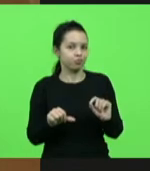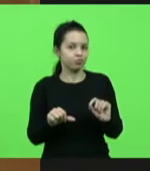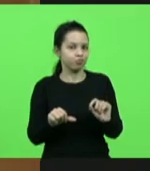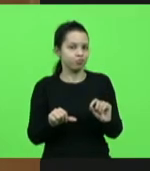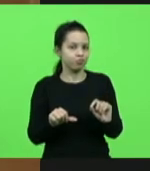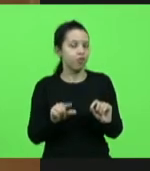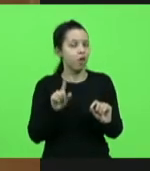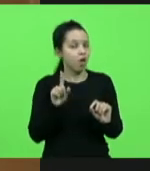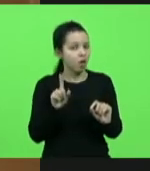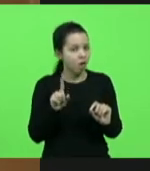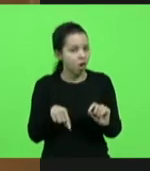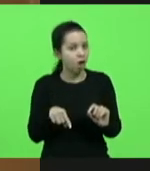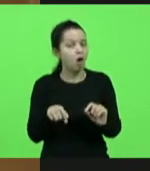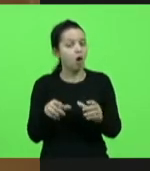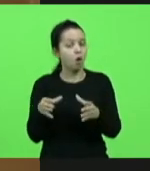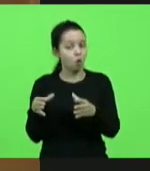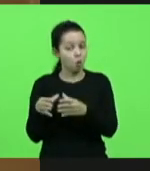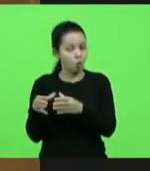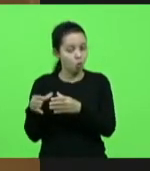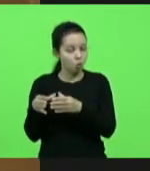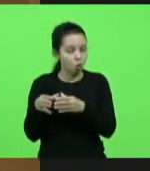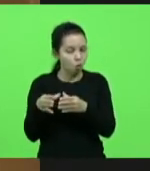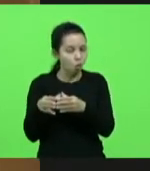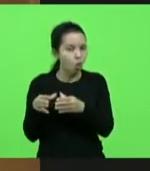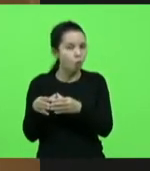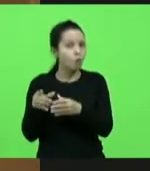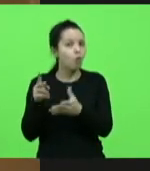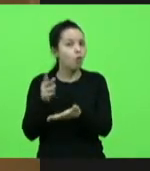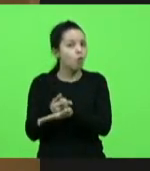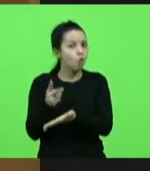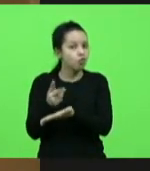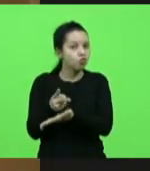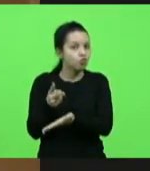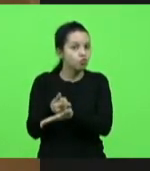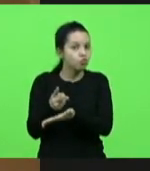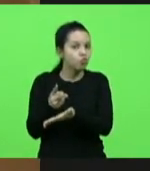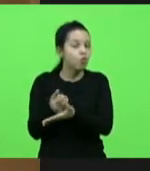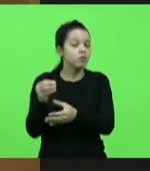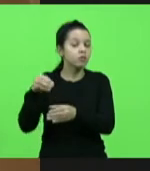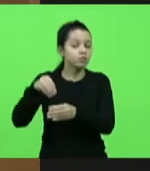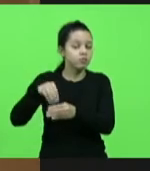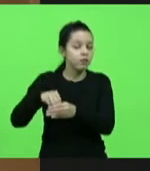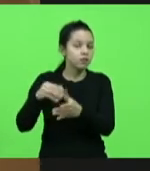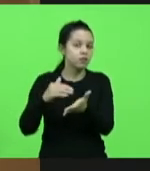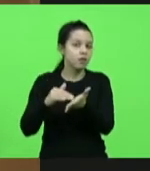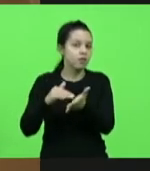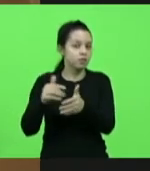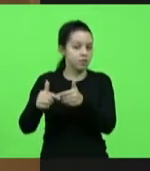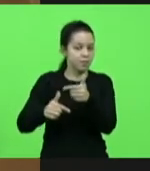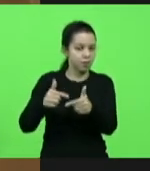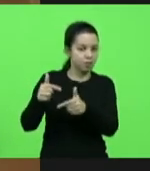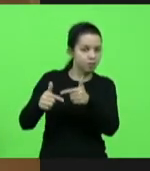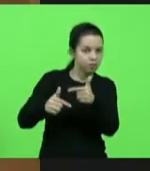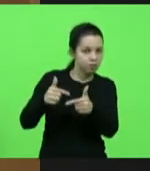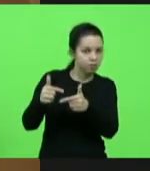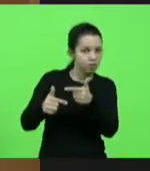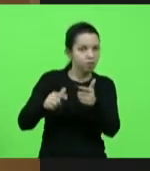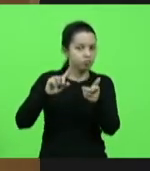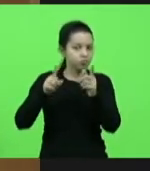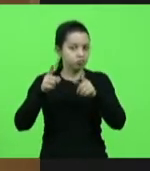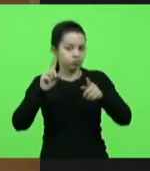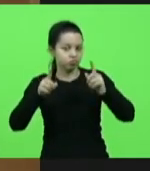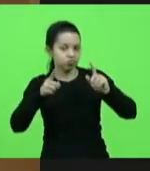galera que fez esse rolo, continua lá na Secretaria, continua dando ordem, continua gastando dinheiro